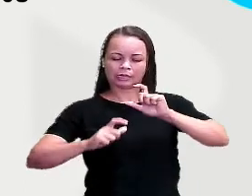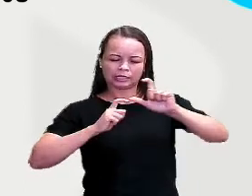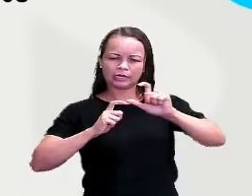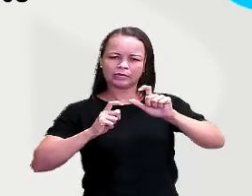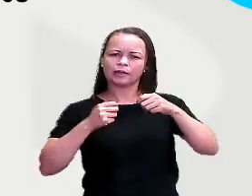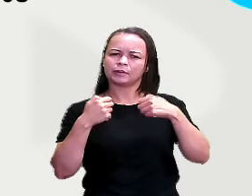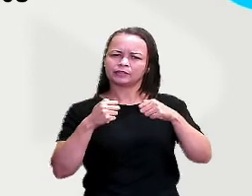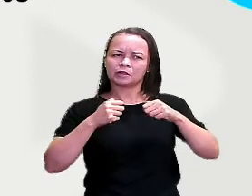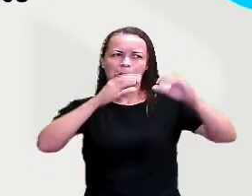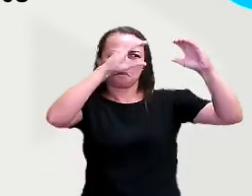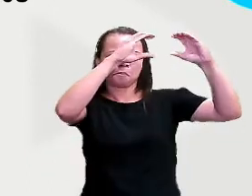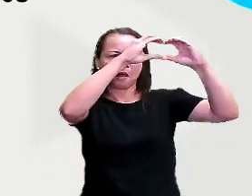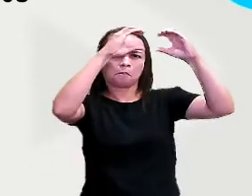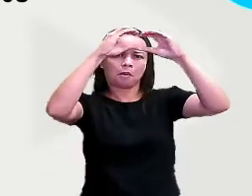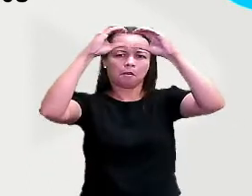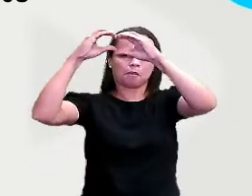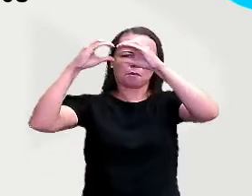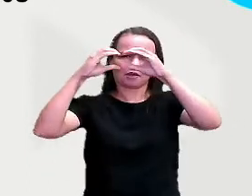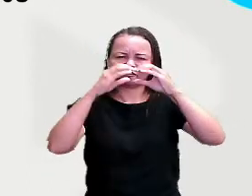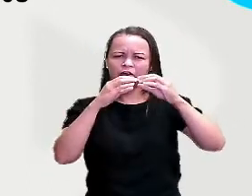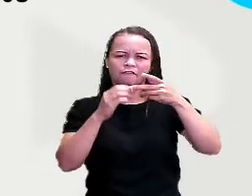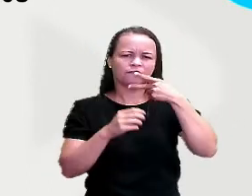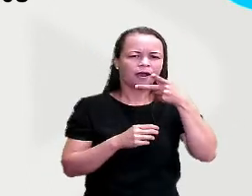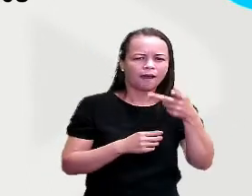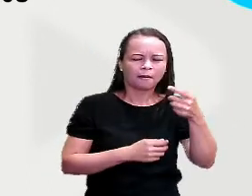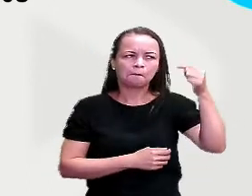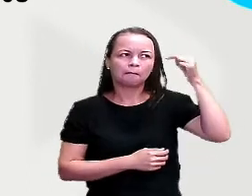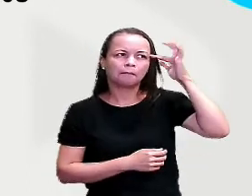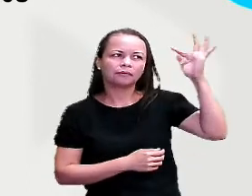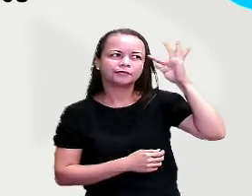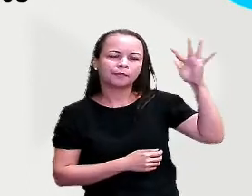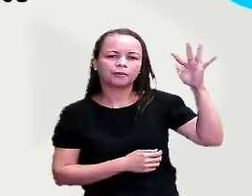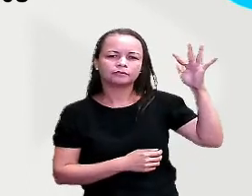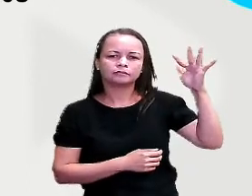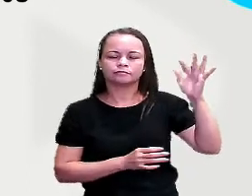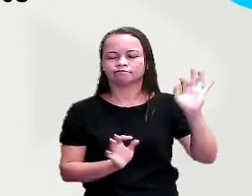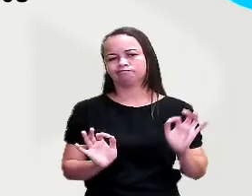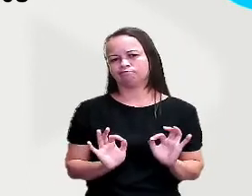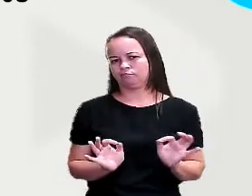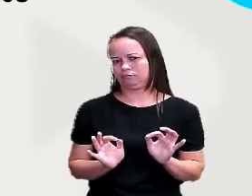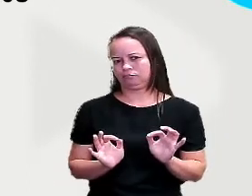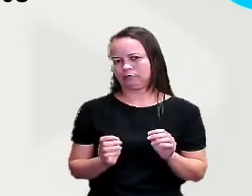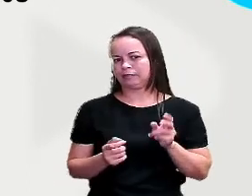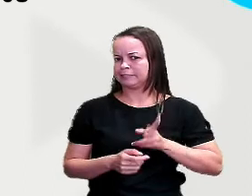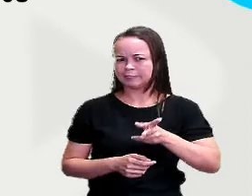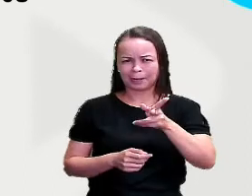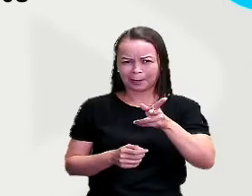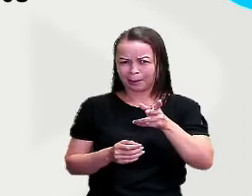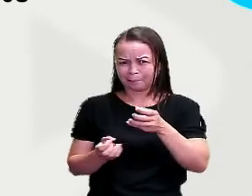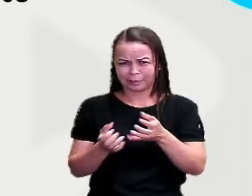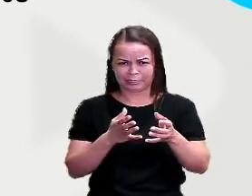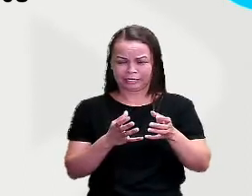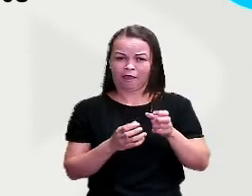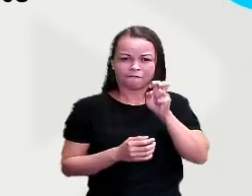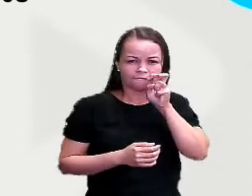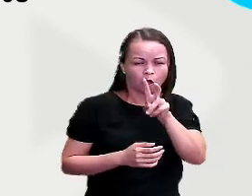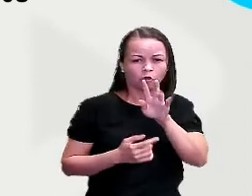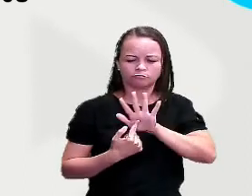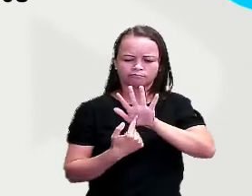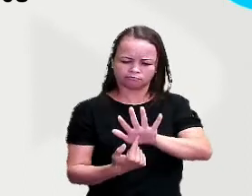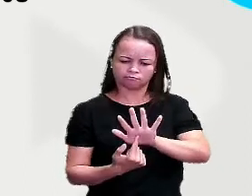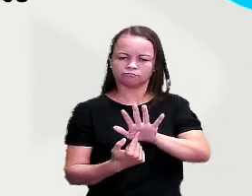de falas e pensamentos. Nem sempre, como a gente viu, né? Não é uma característica forte que tem que estar